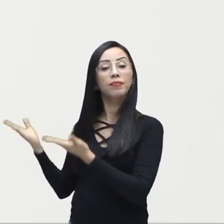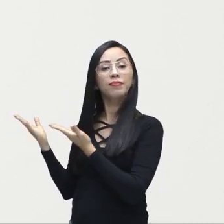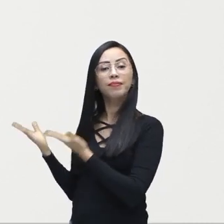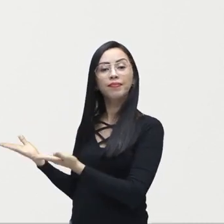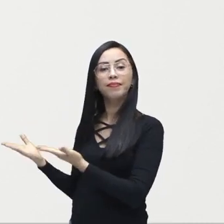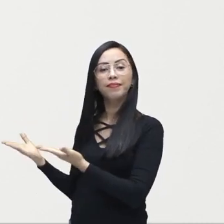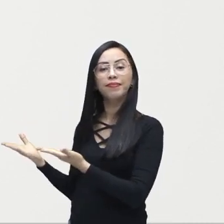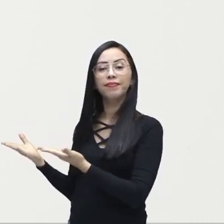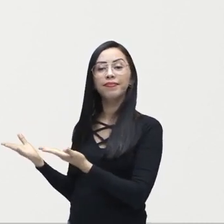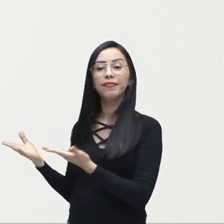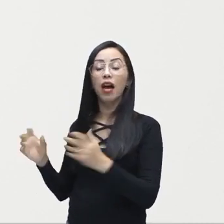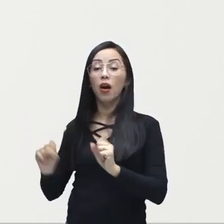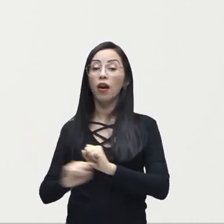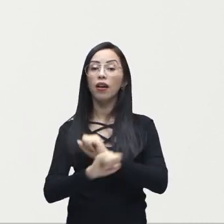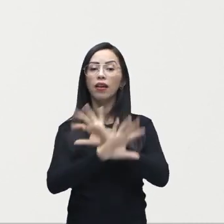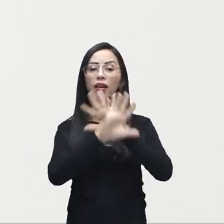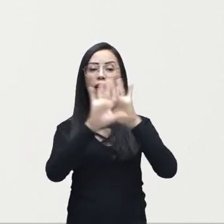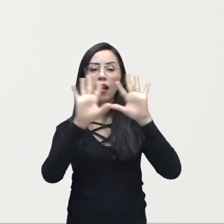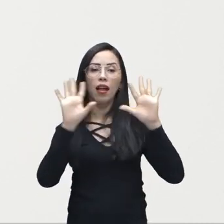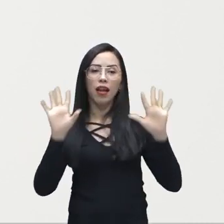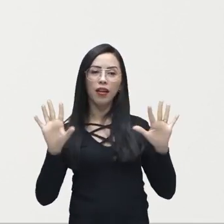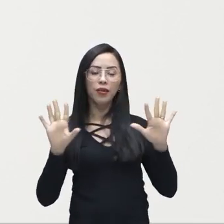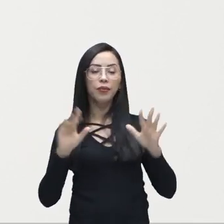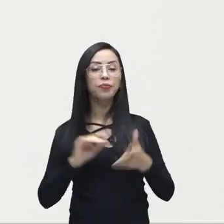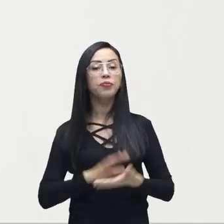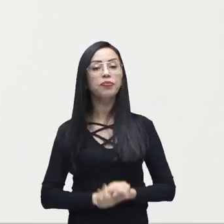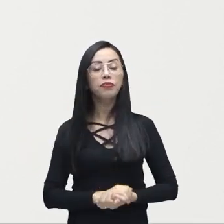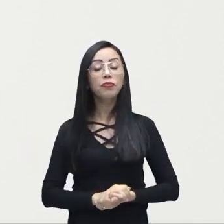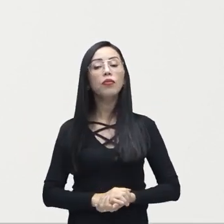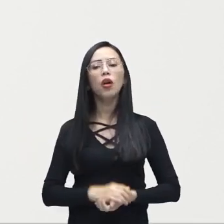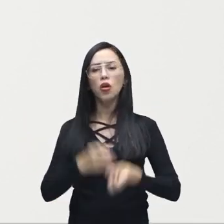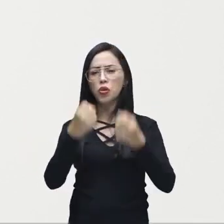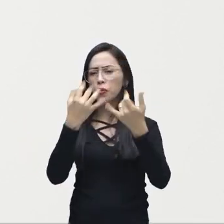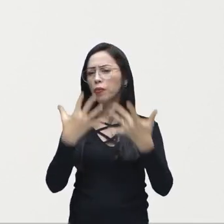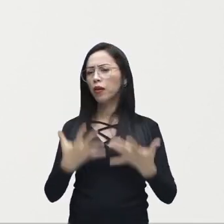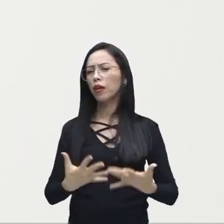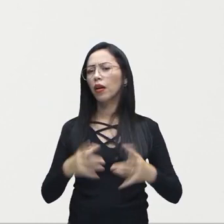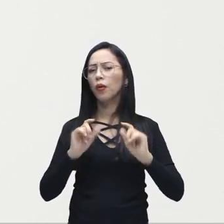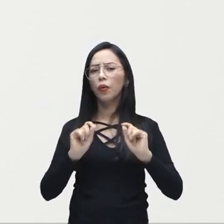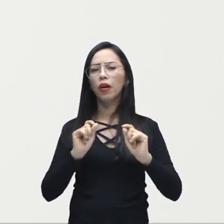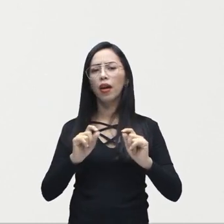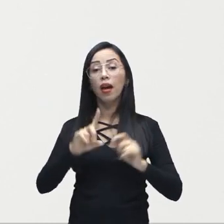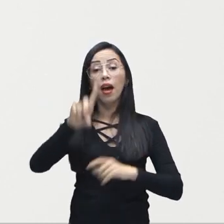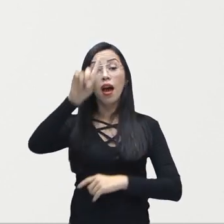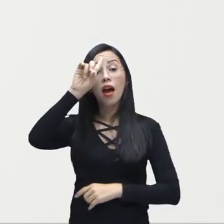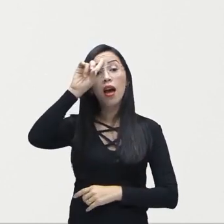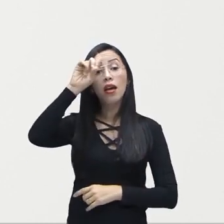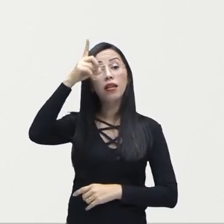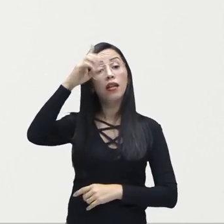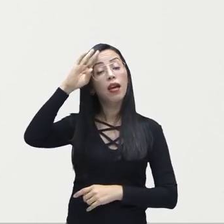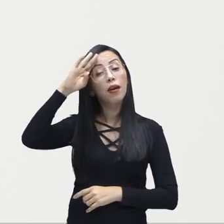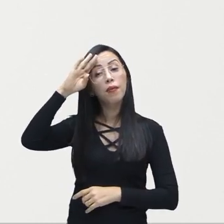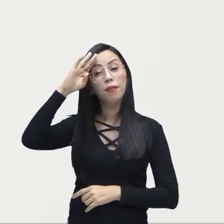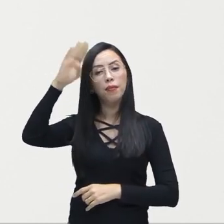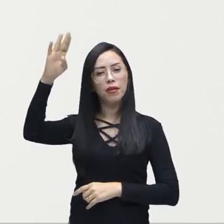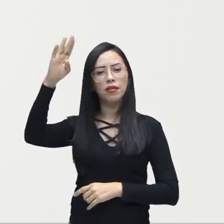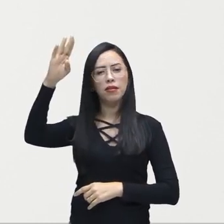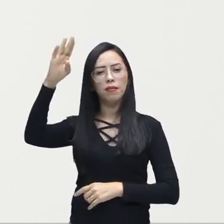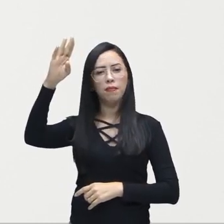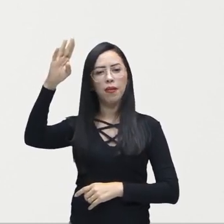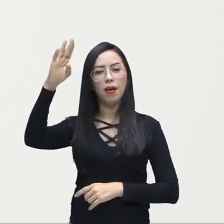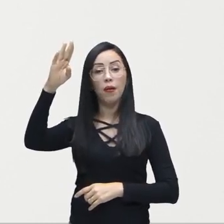Vamos ver ele marcadinho. Eu disse para vocês inicialmente que a ideia principal não necessariamente está na